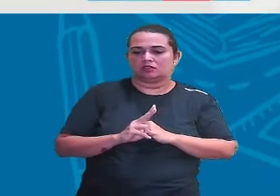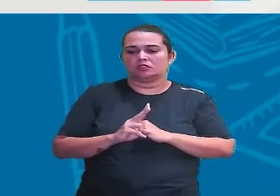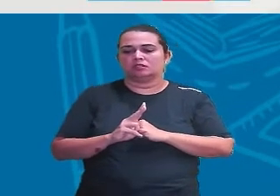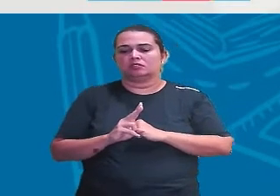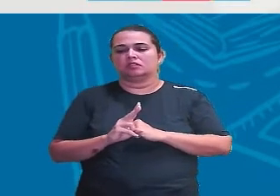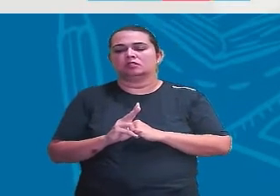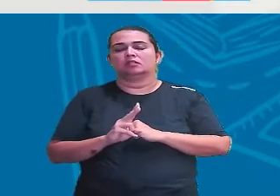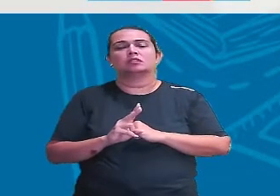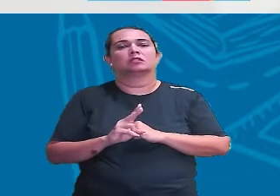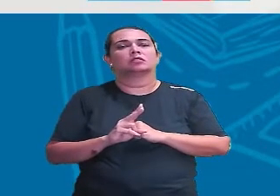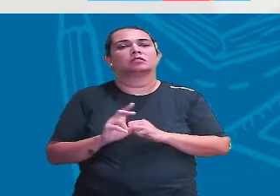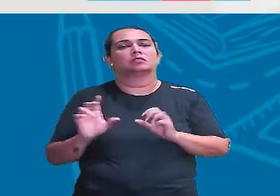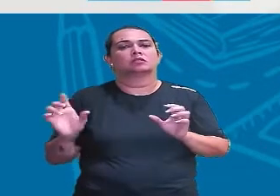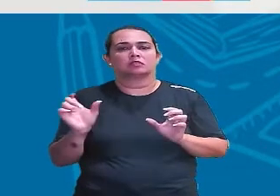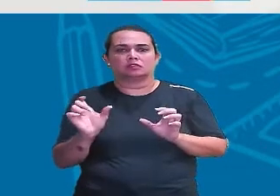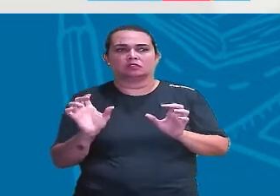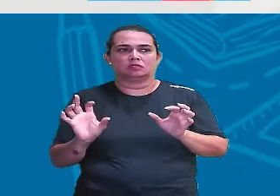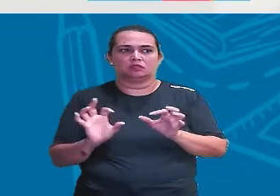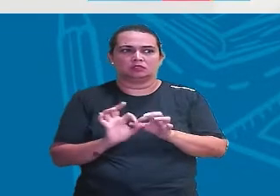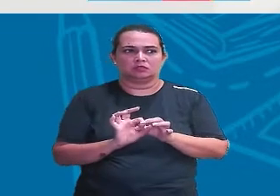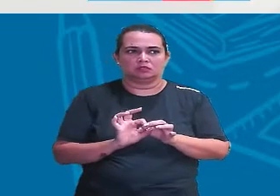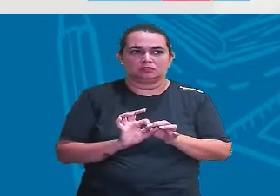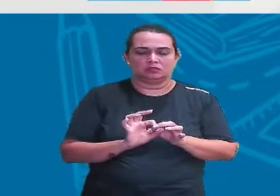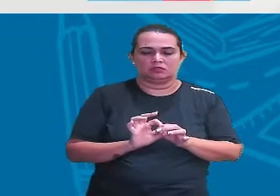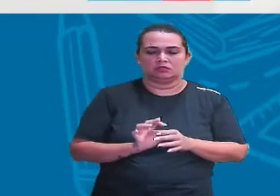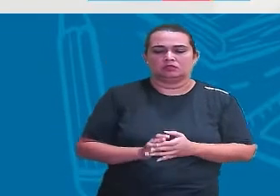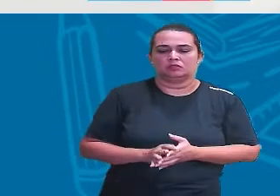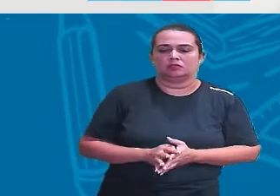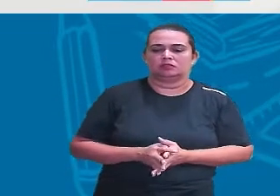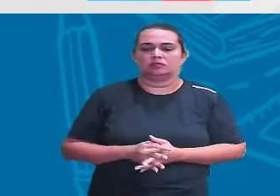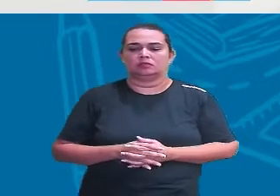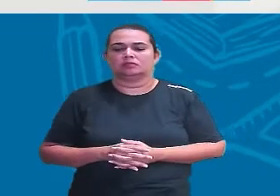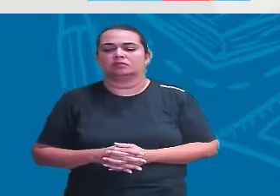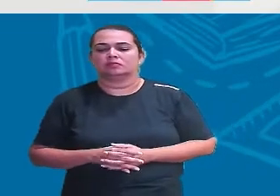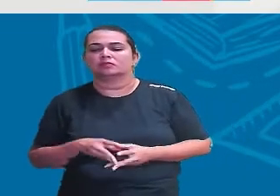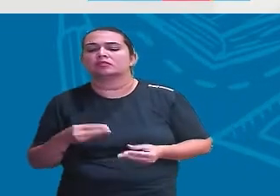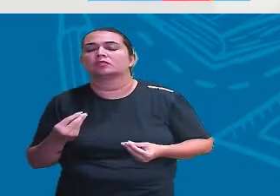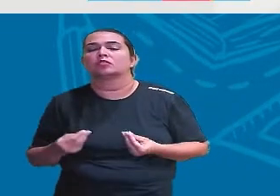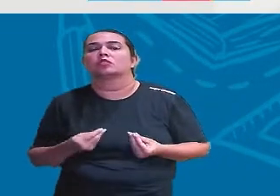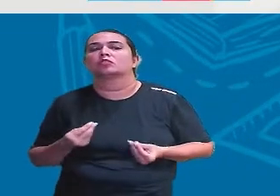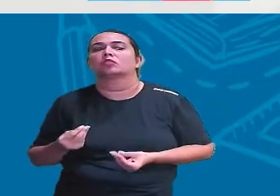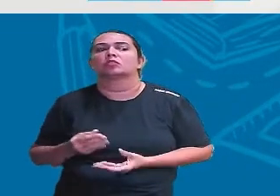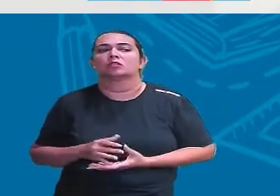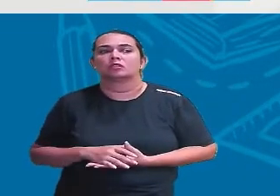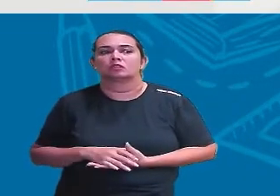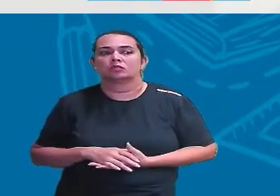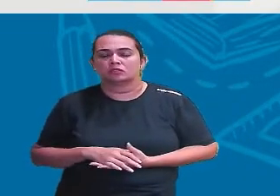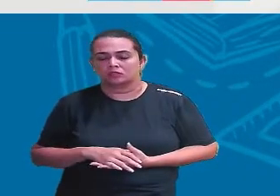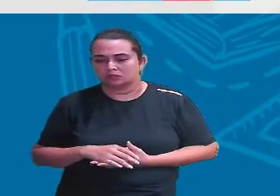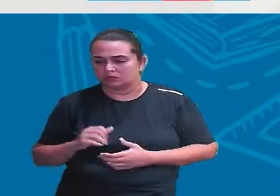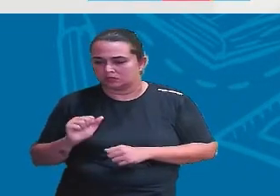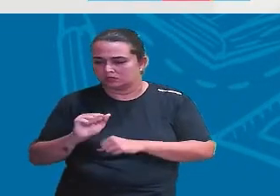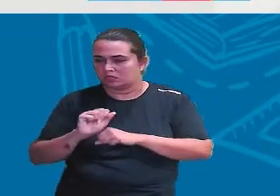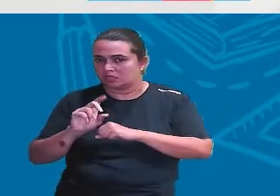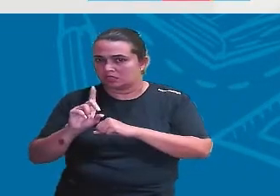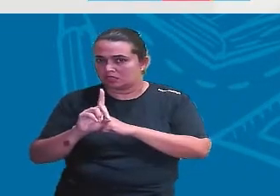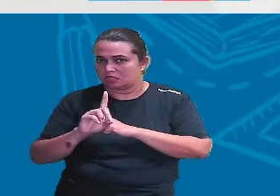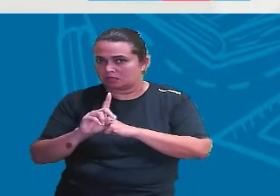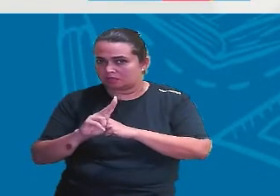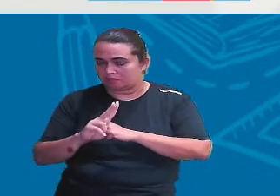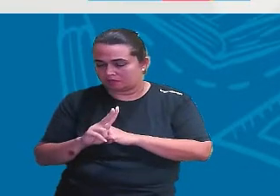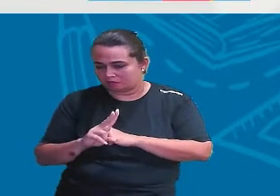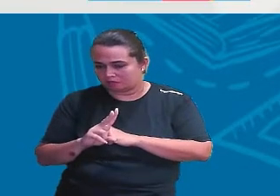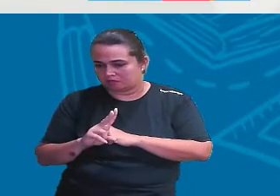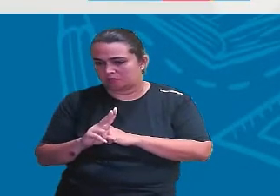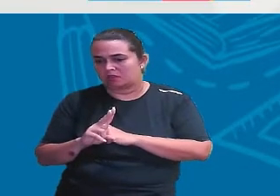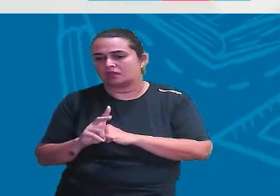vocês que tinha umas dicasinhas? Então, se liga nessas dicas. Ao usar um advérbio conjuntivo, tome